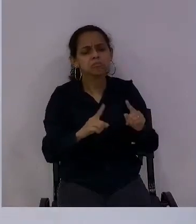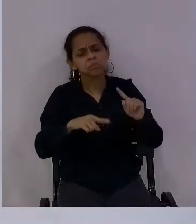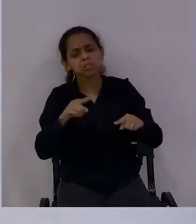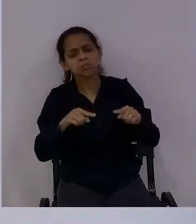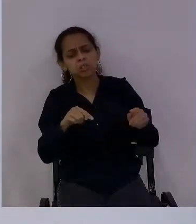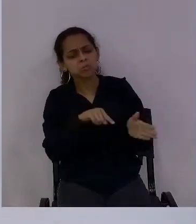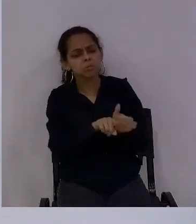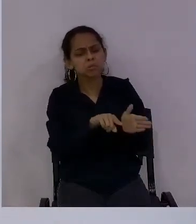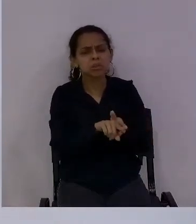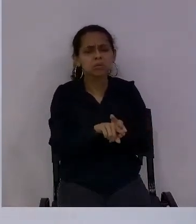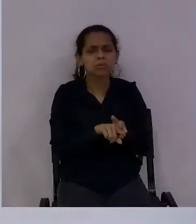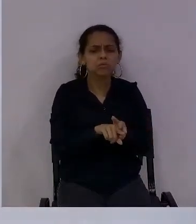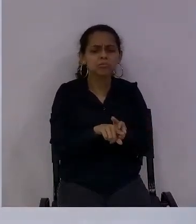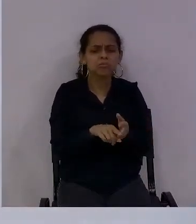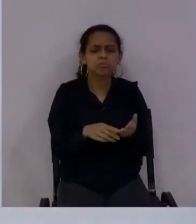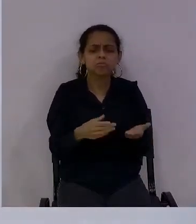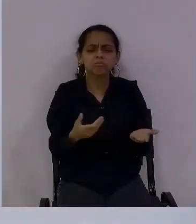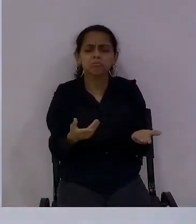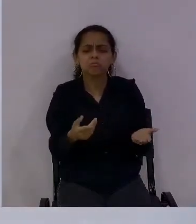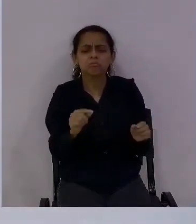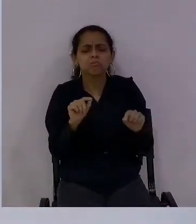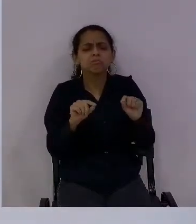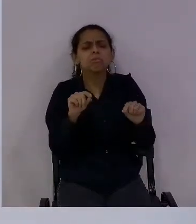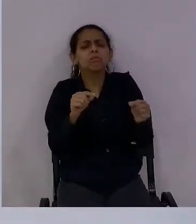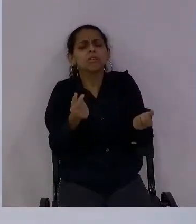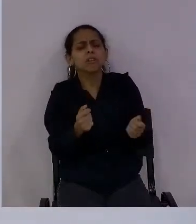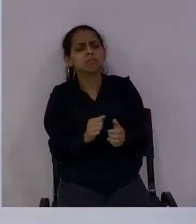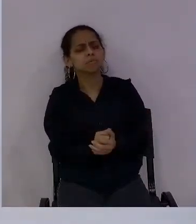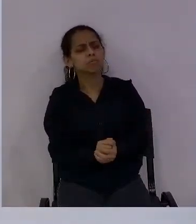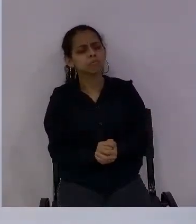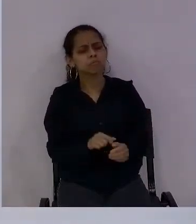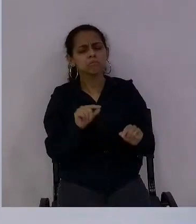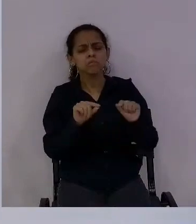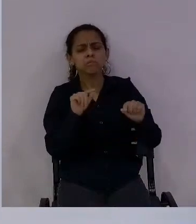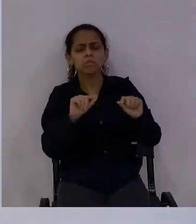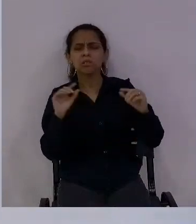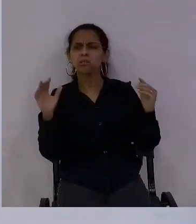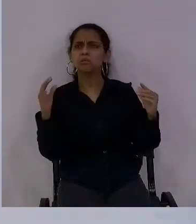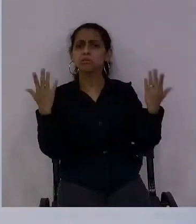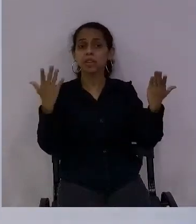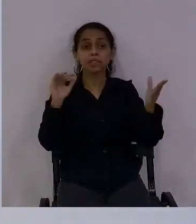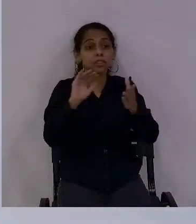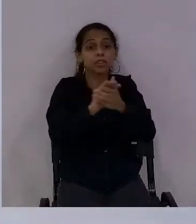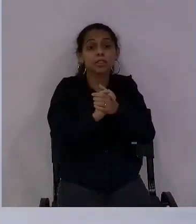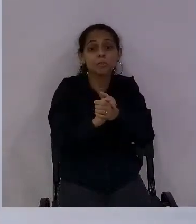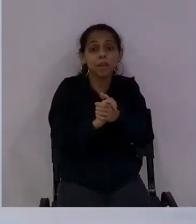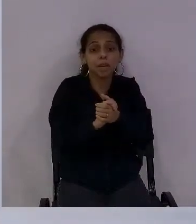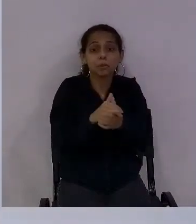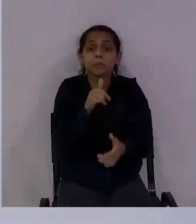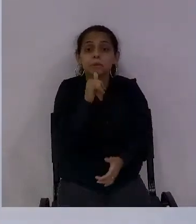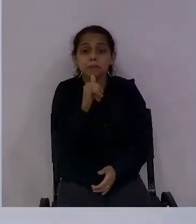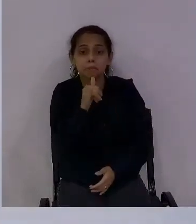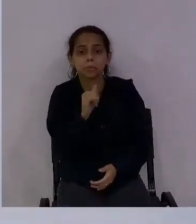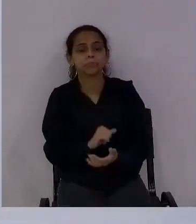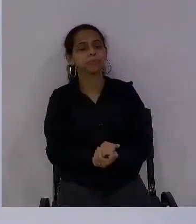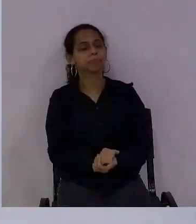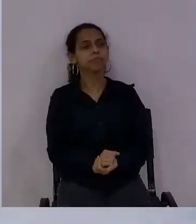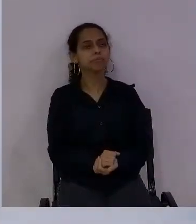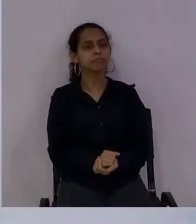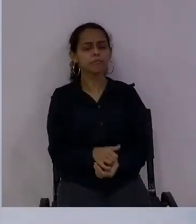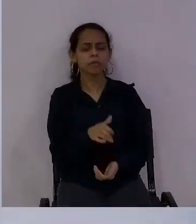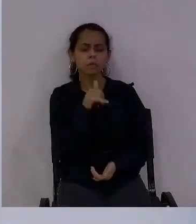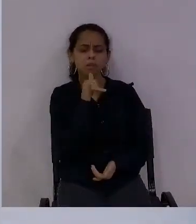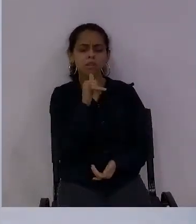Eu fico vendo algumas cerimônias de casamento e, obviamente, por ser pastor, a gente acompanha vários casamentos, né? E há uma série